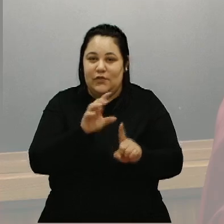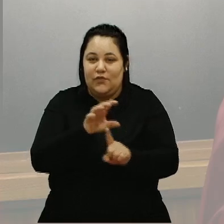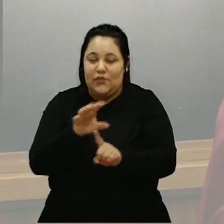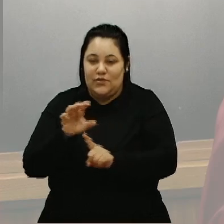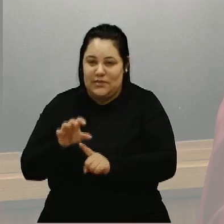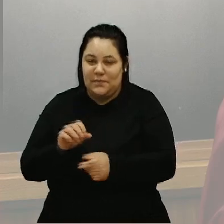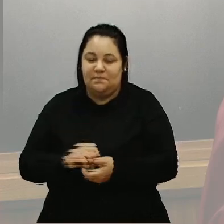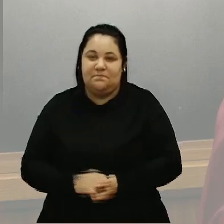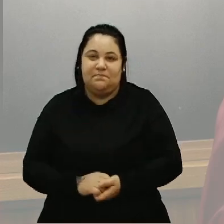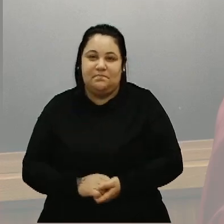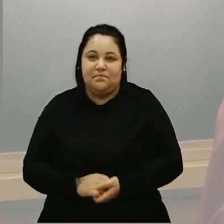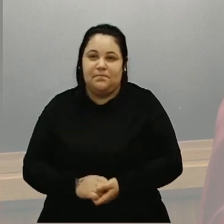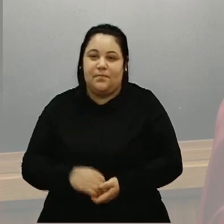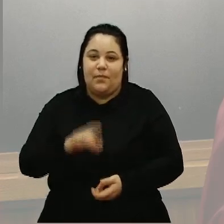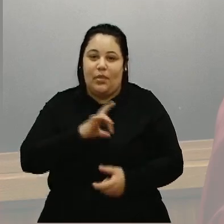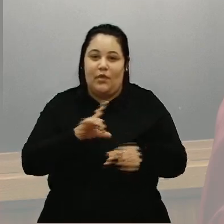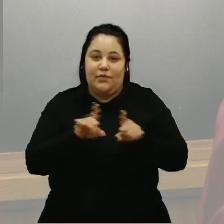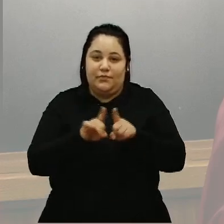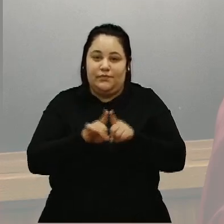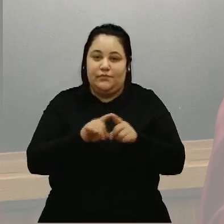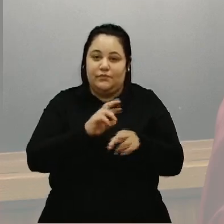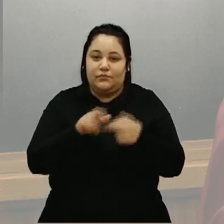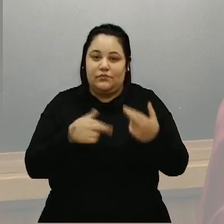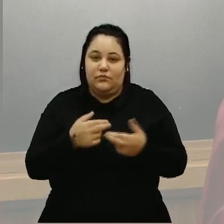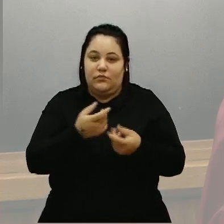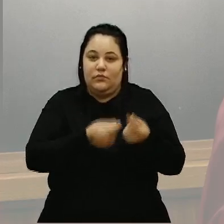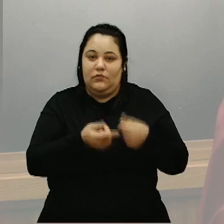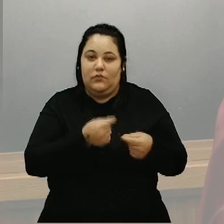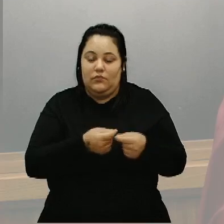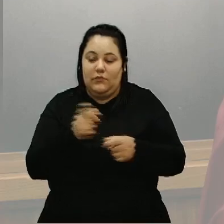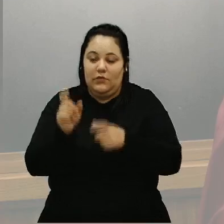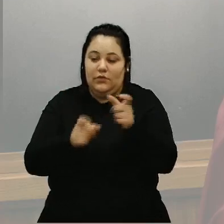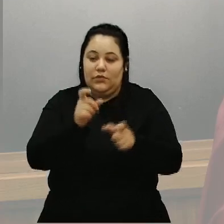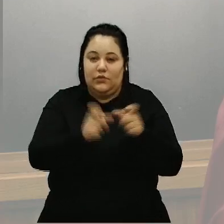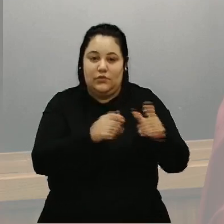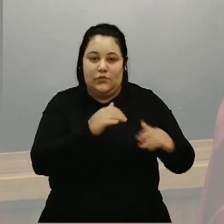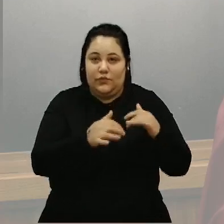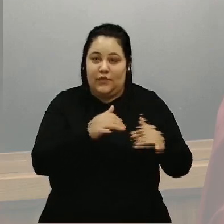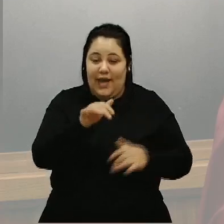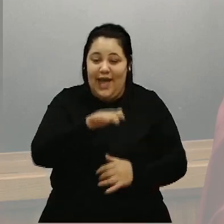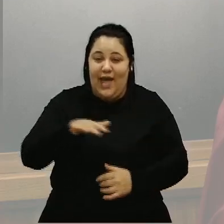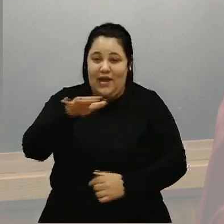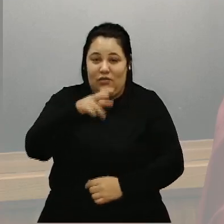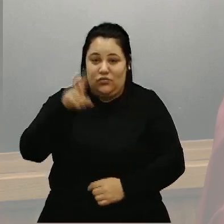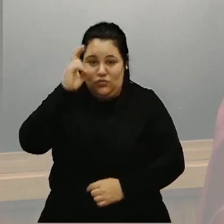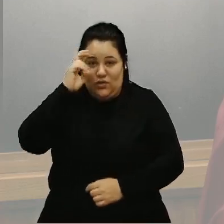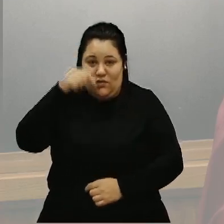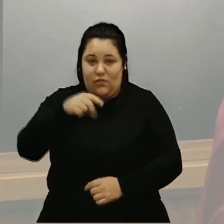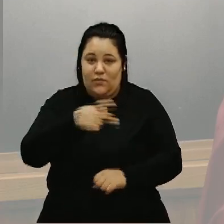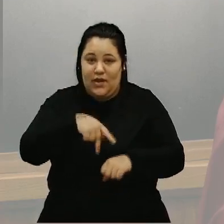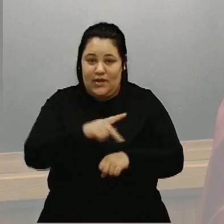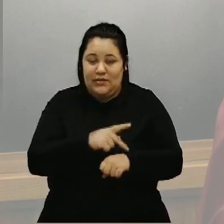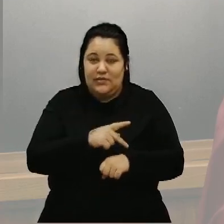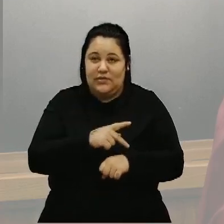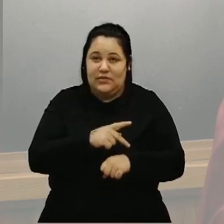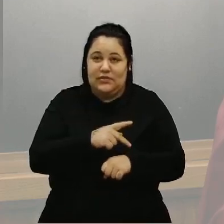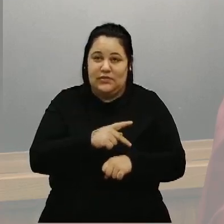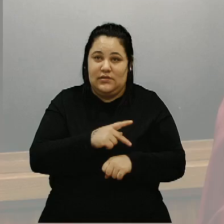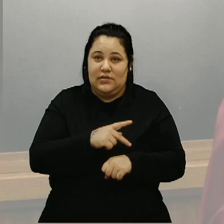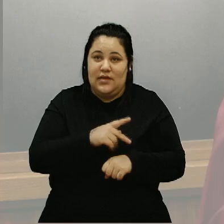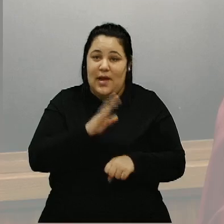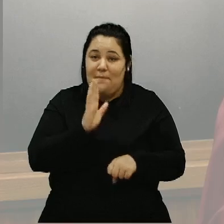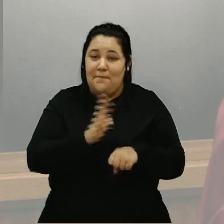disso. Tem a questão da economia, das pessoas que movimentam. A área cultural no país é uma das que